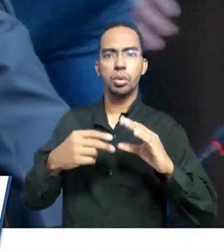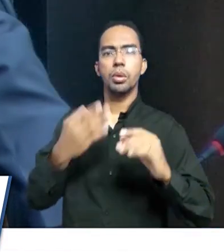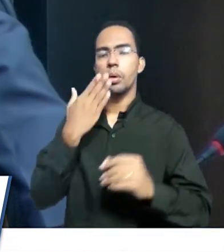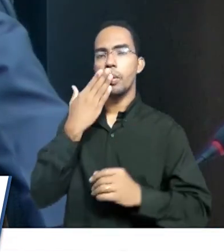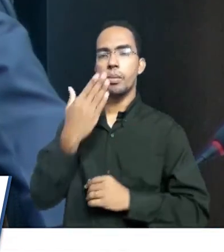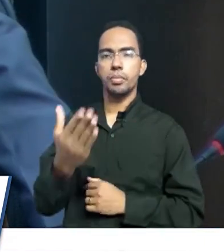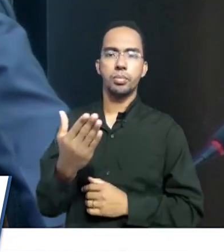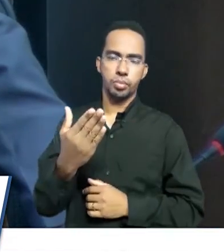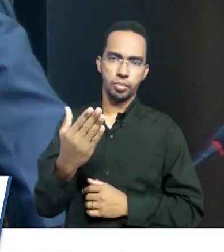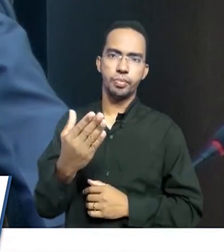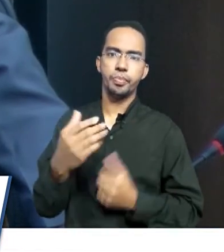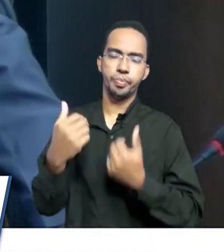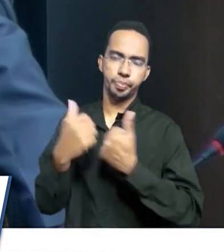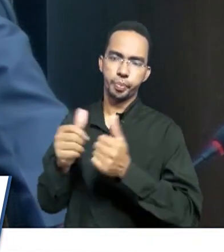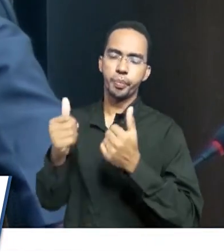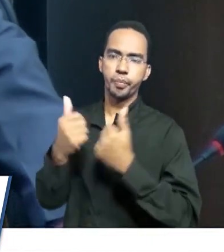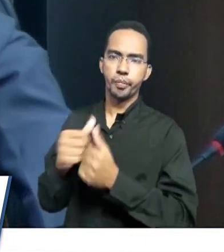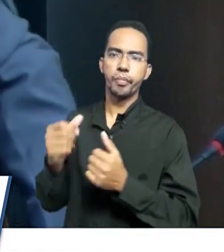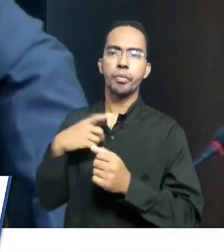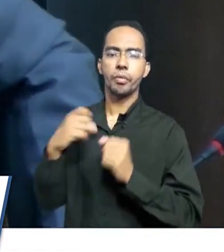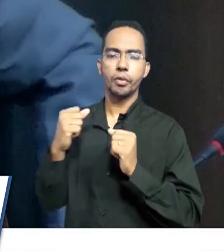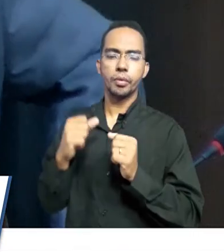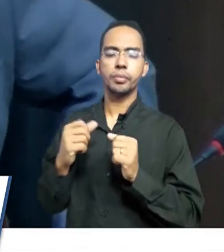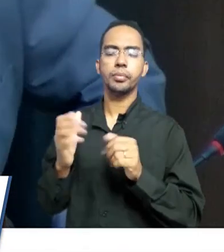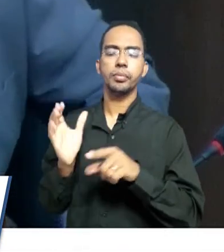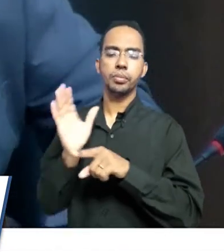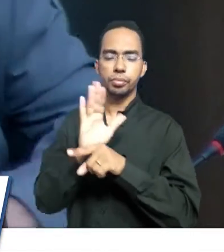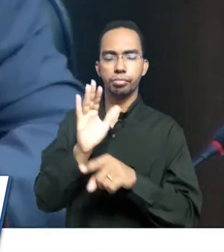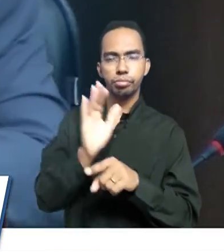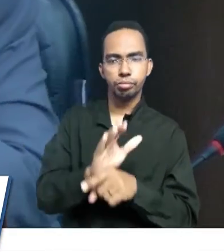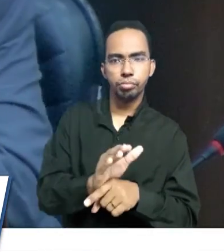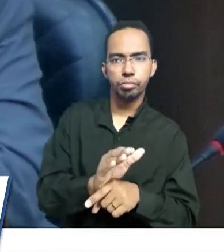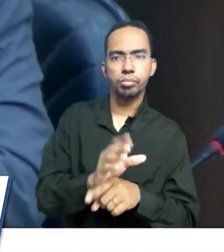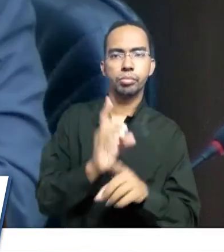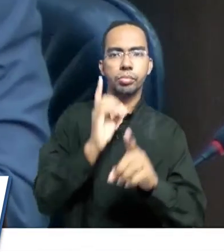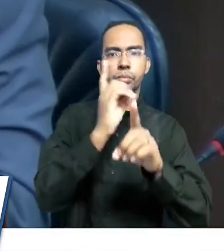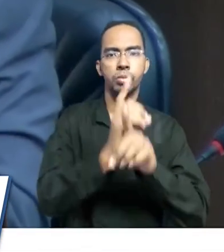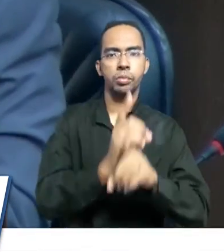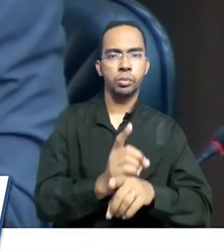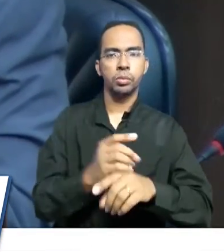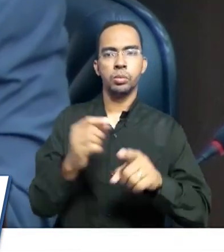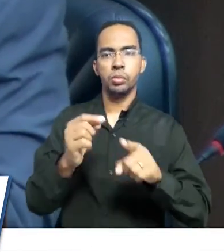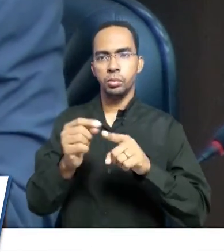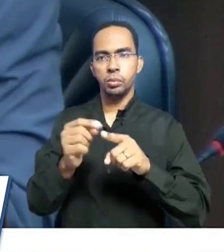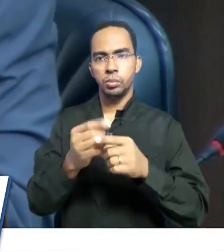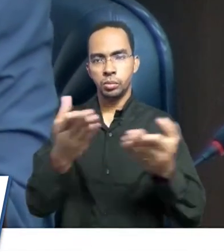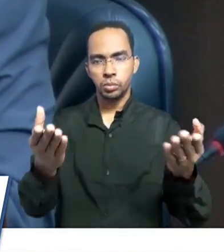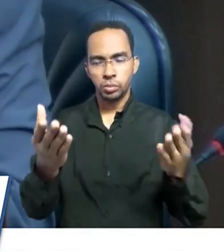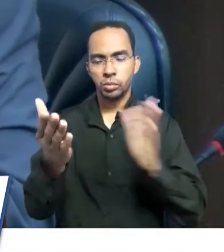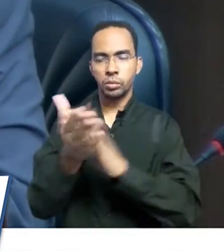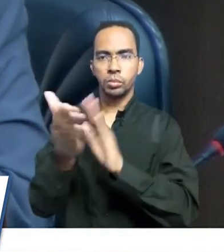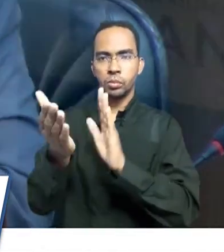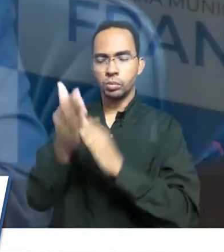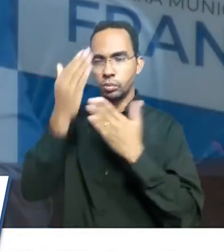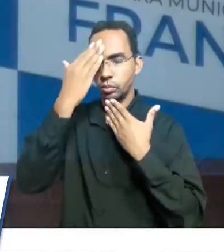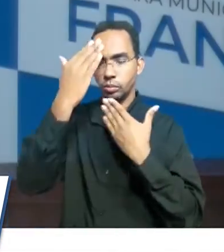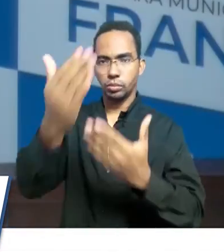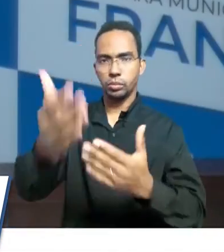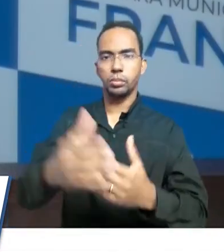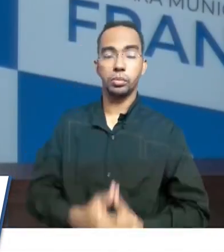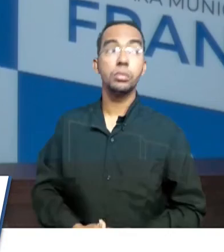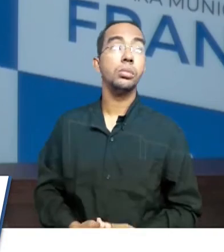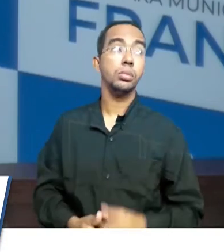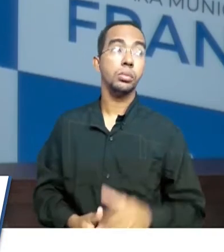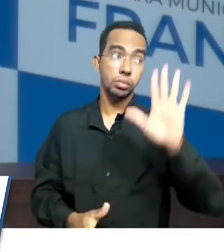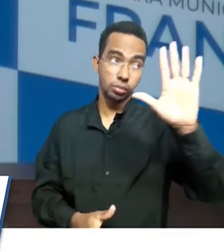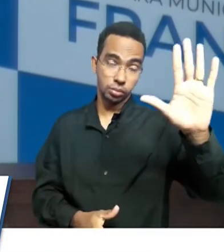dê assistência, dê o atendimento ao bairro de vocês lá. Parabéns e obrigado. E lembrando que ponto de